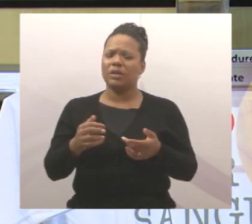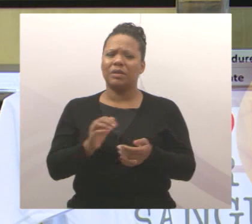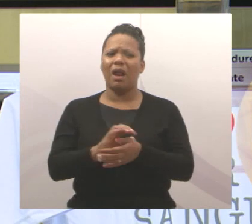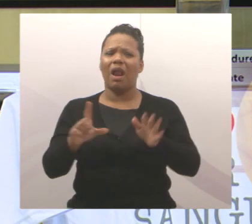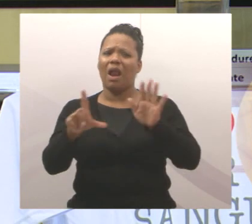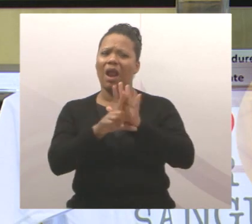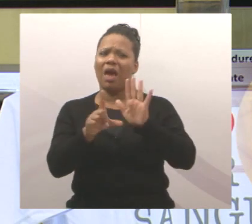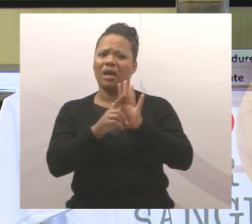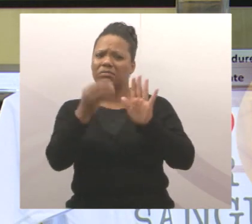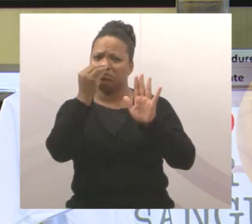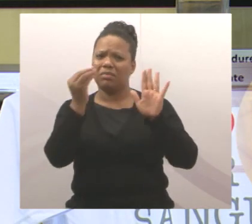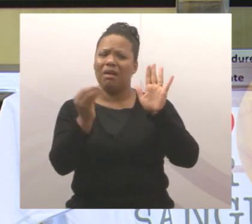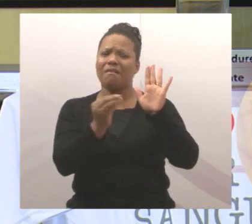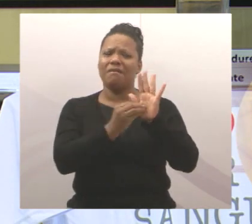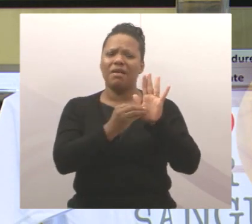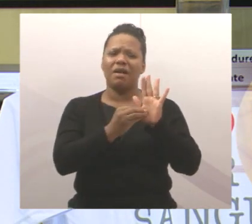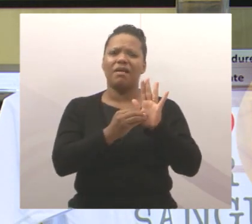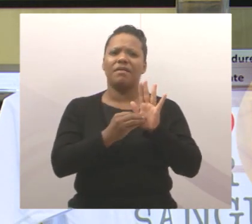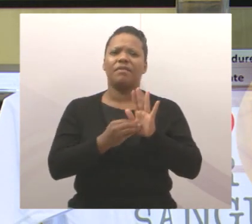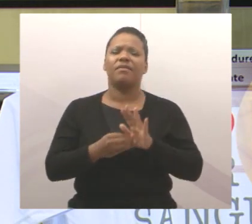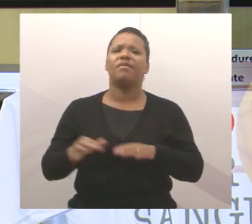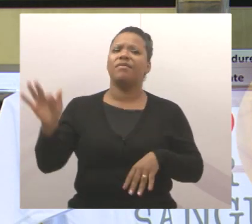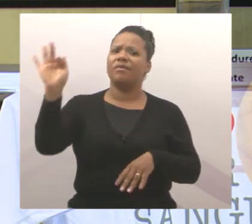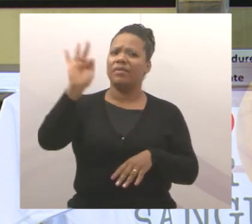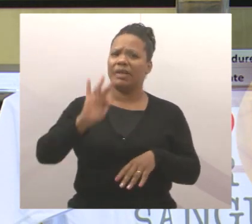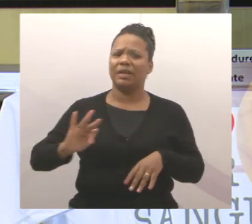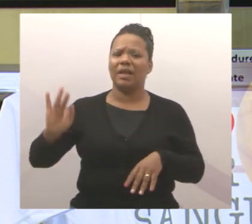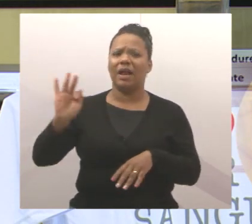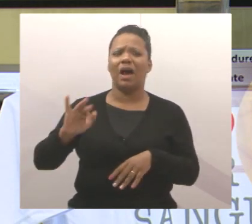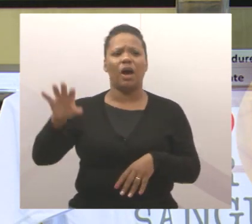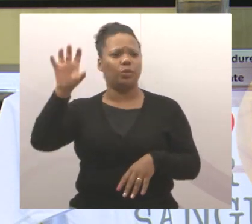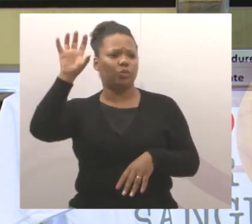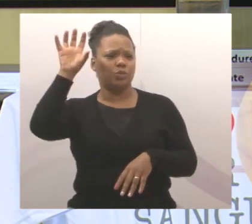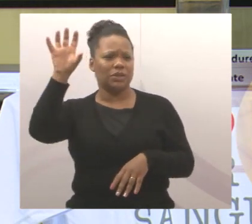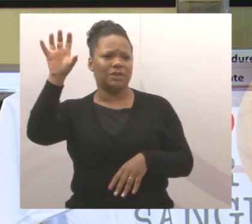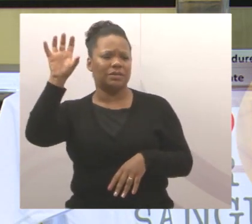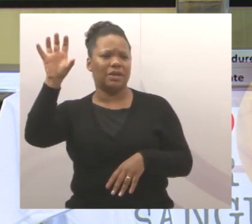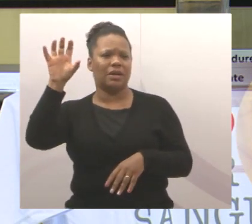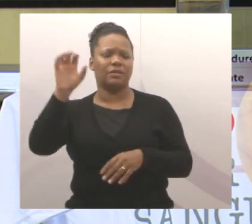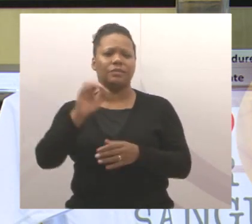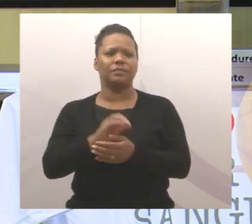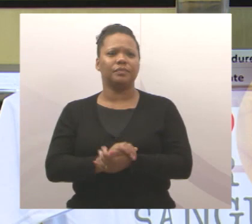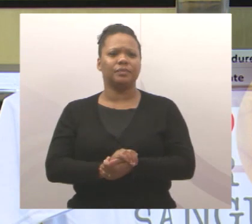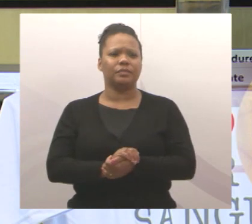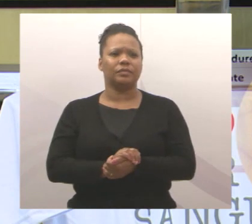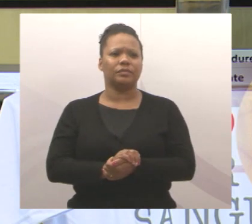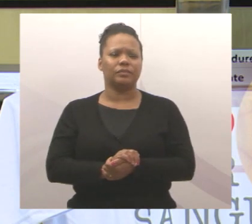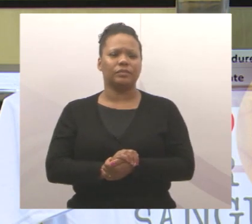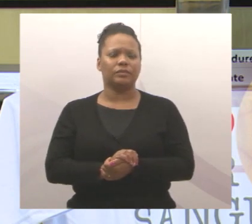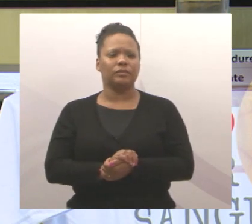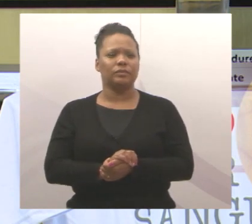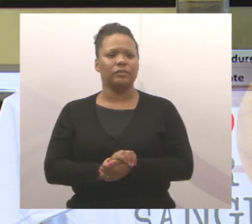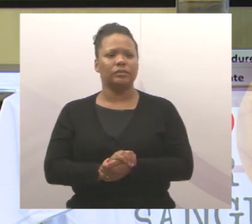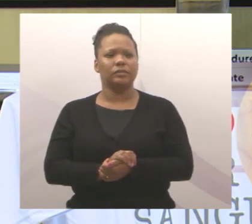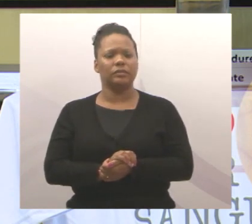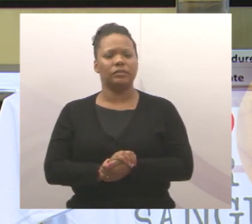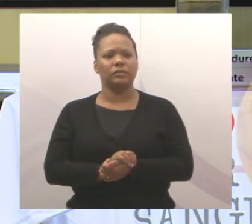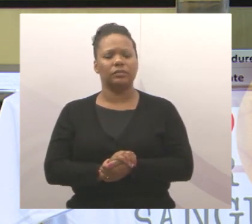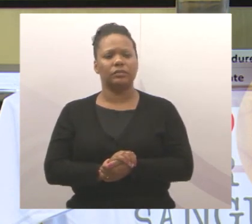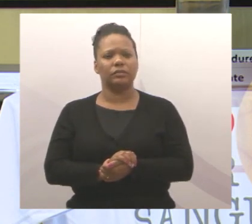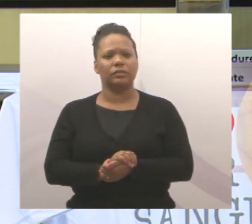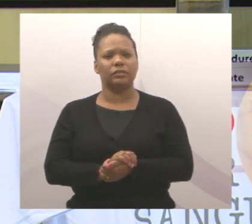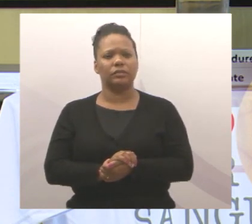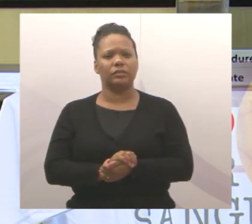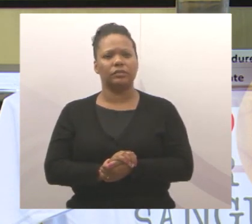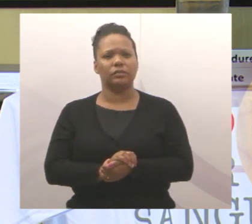leis federal, estadual e municipal, em tese, a fim de manter sua popularidade na região. Nesse